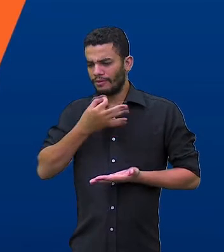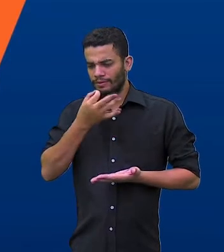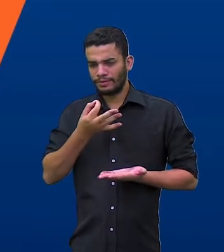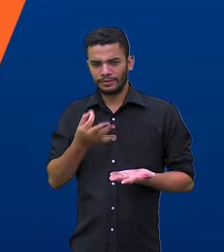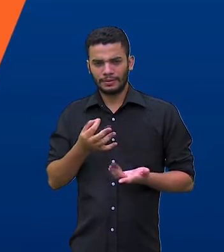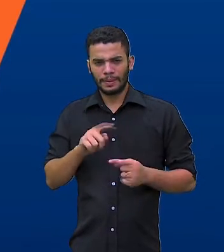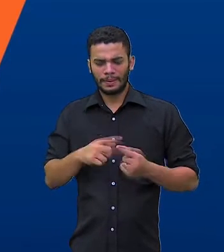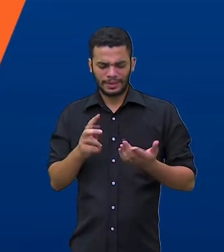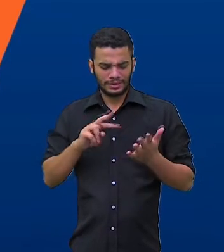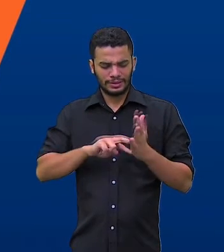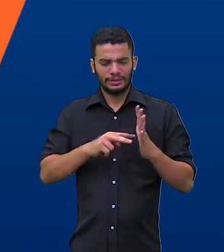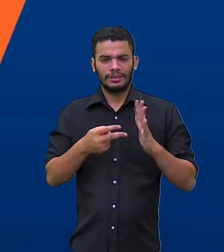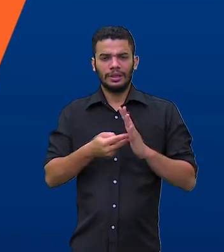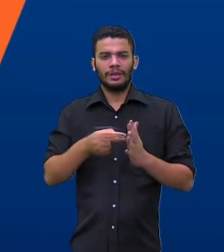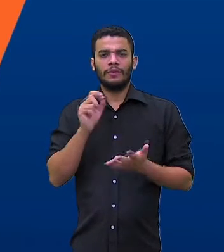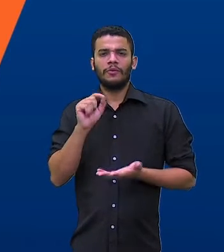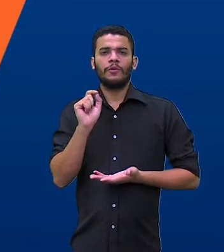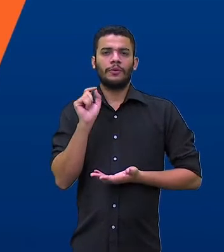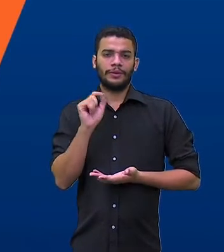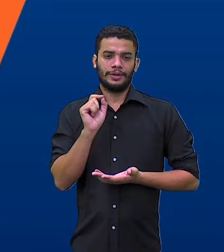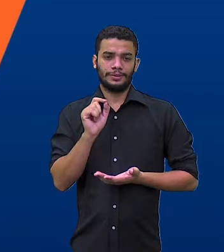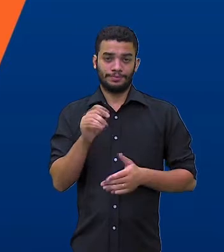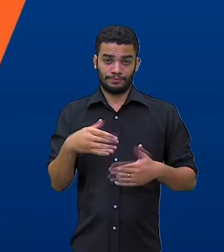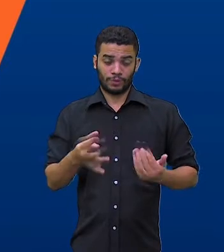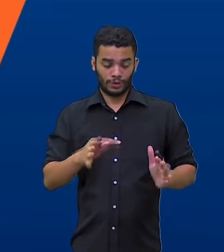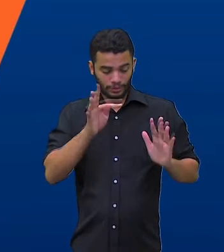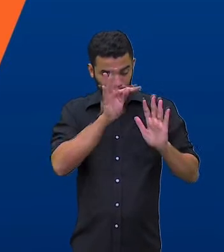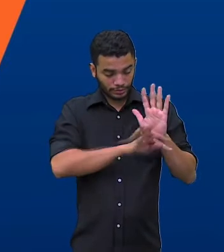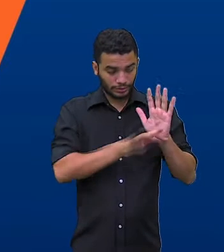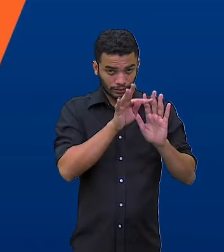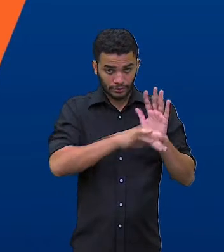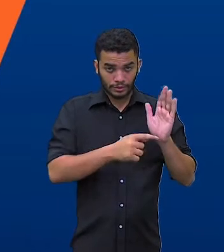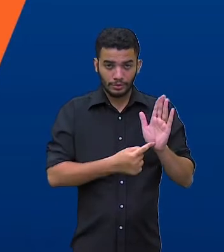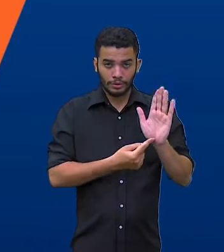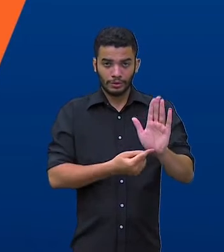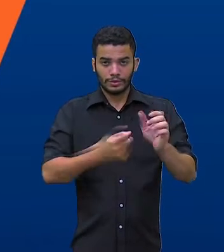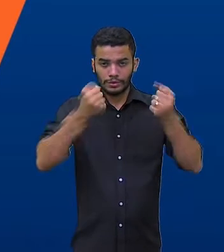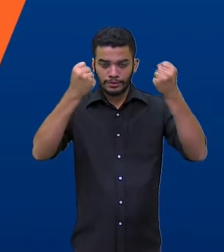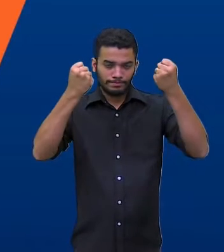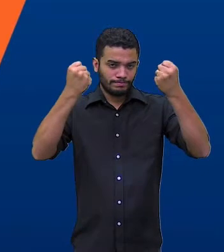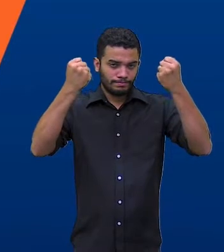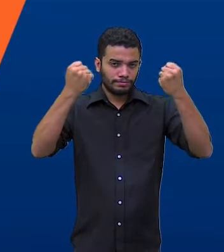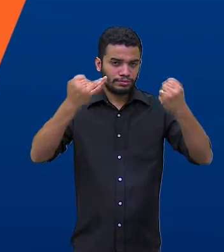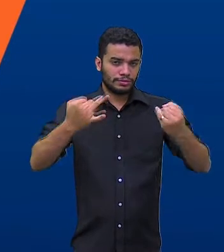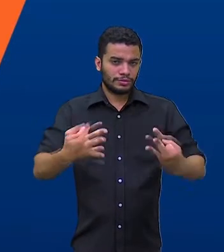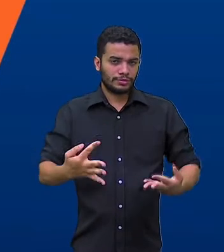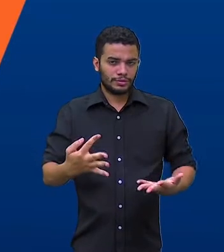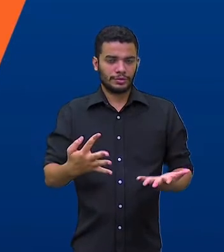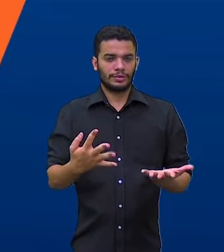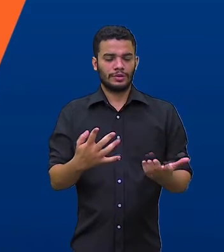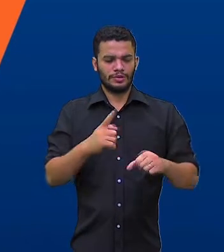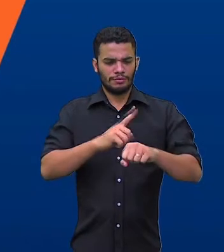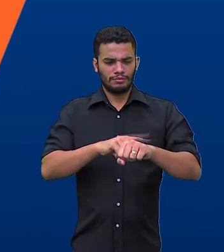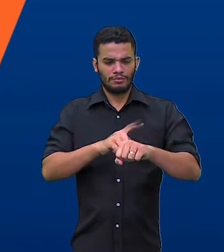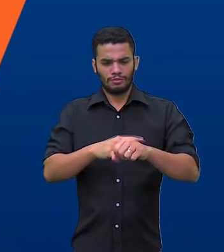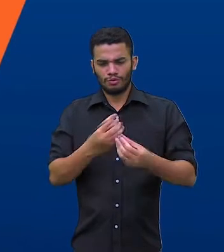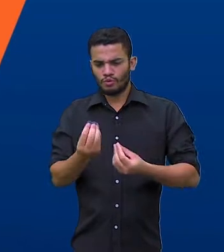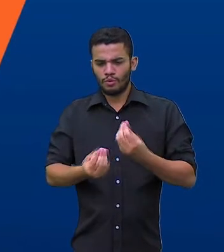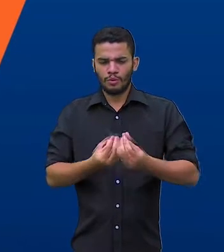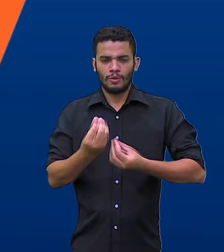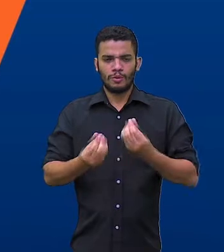trata, professora? Trata-se de textos que têm o objetivo de explicar determinada situação, tentando